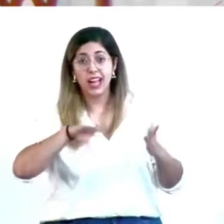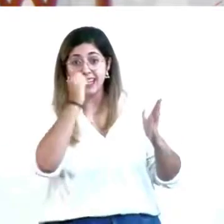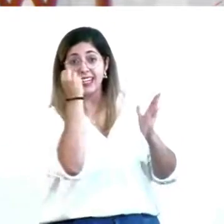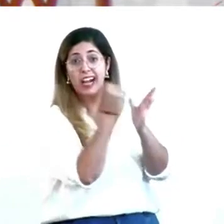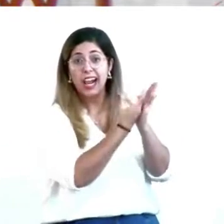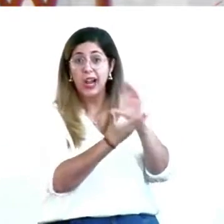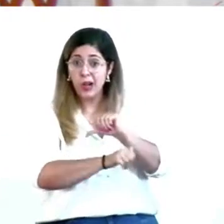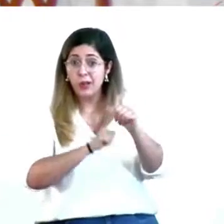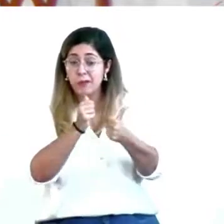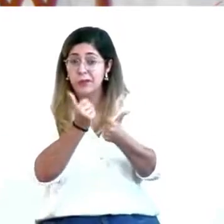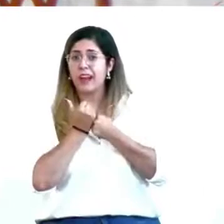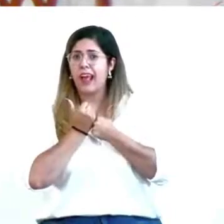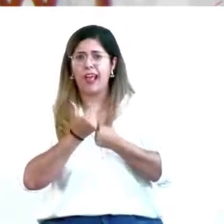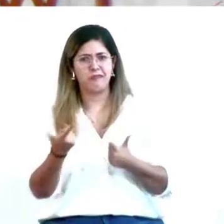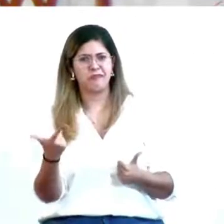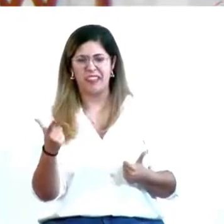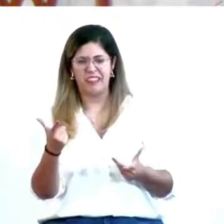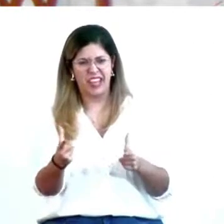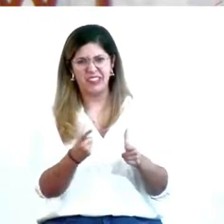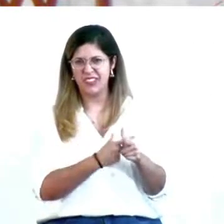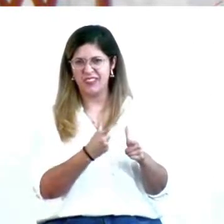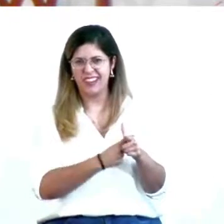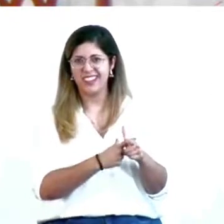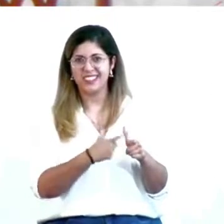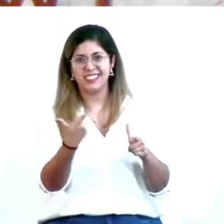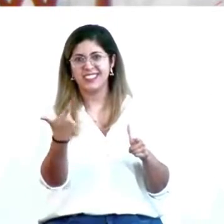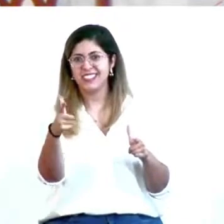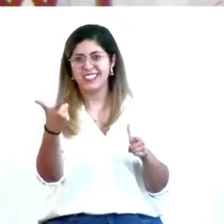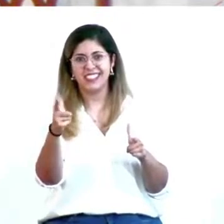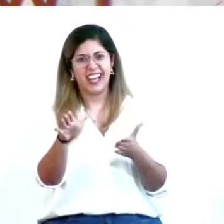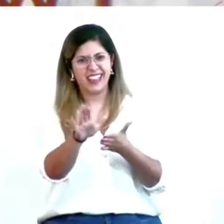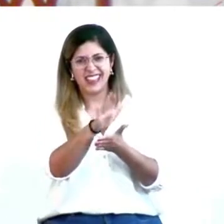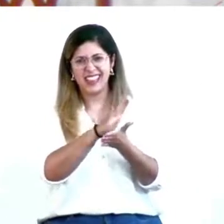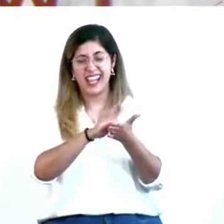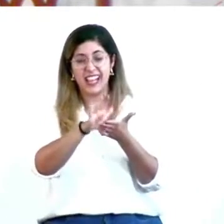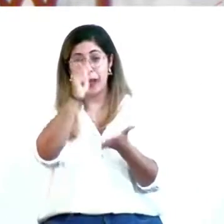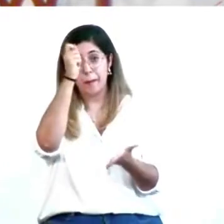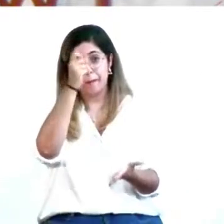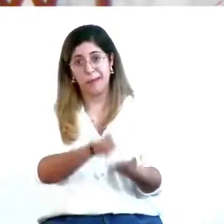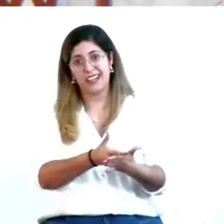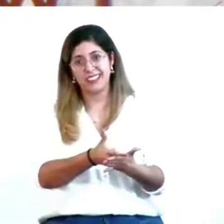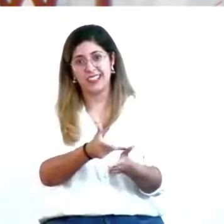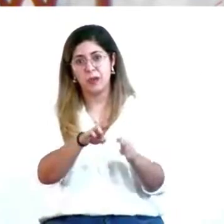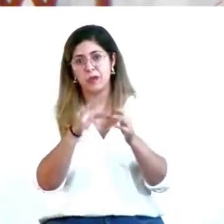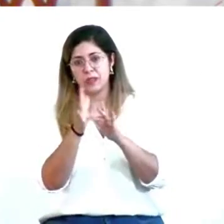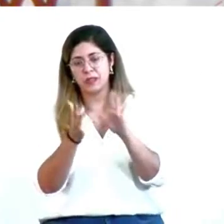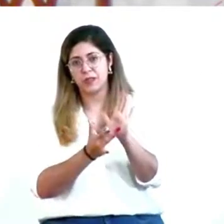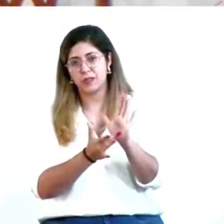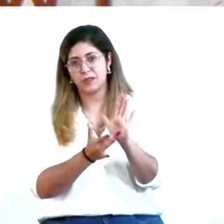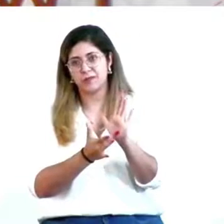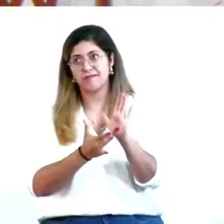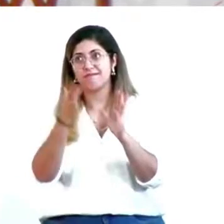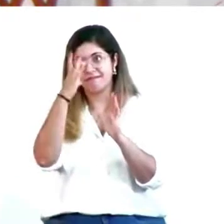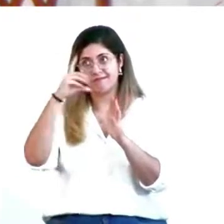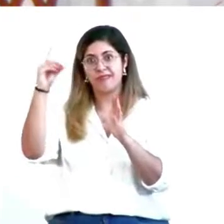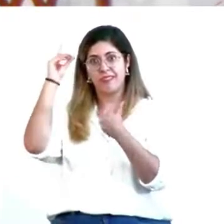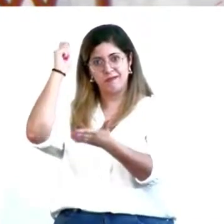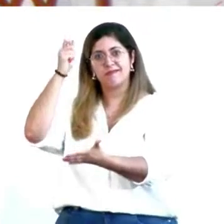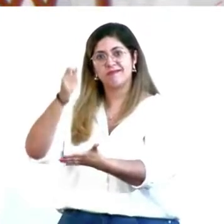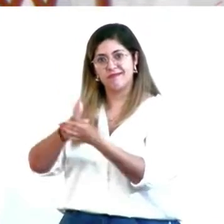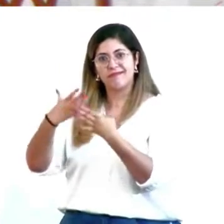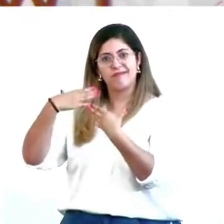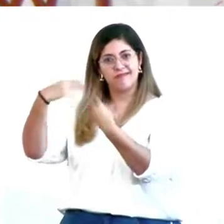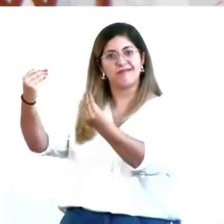tenho mais dívida, porque Cristo se ofereceu em nosso lugar, e Deus aceitou a oferta de Cristo na morte